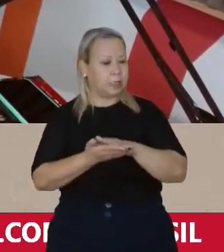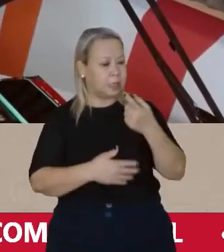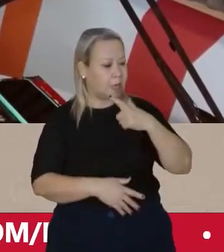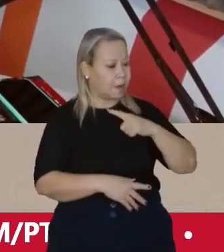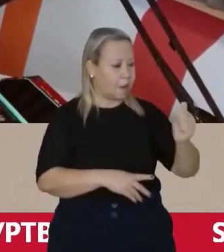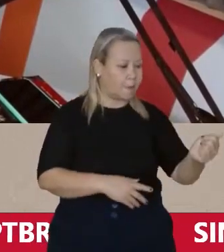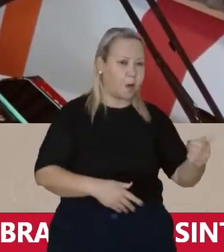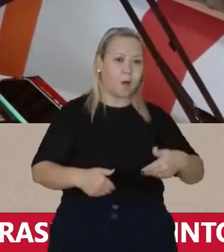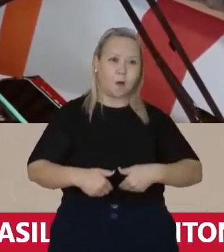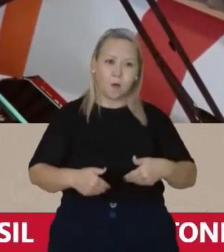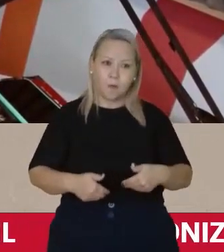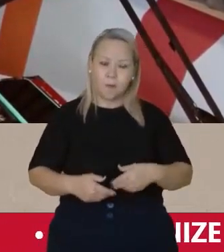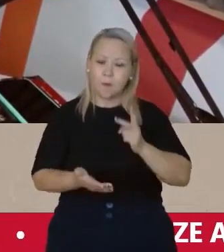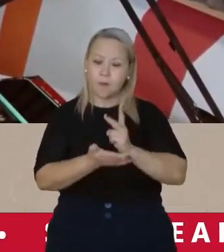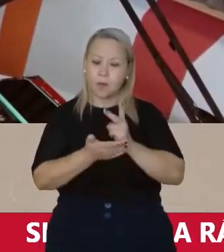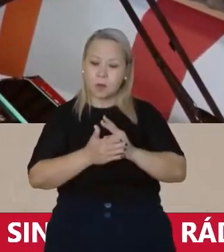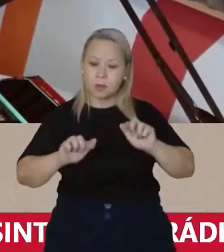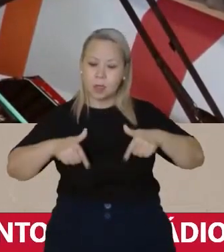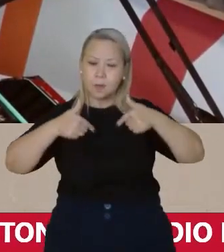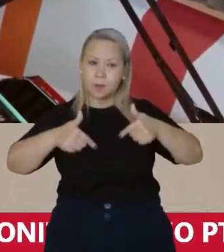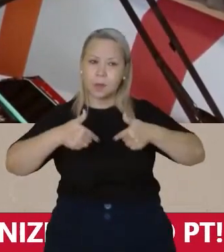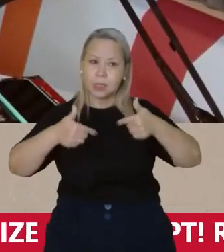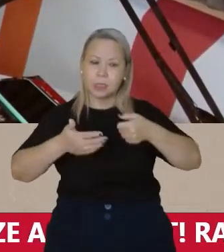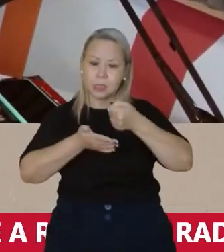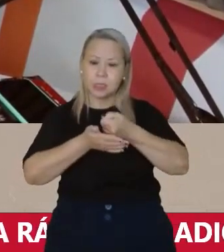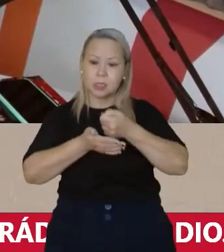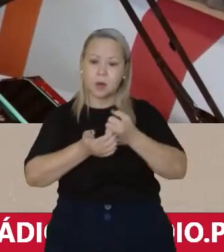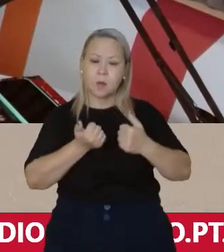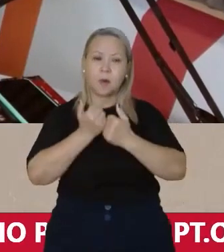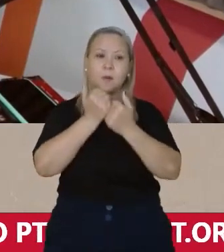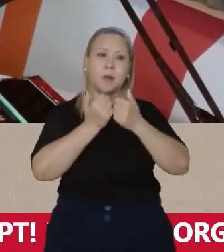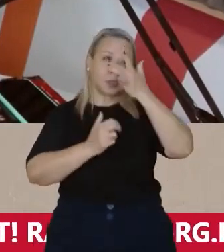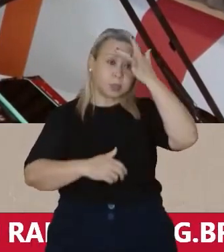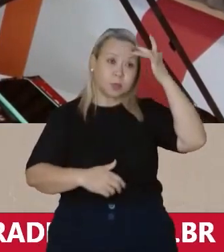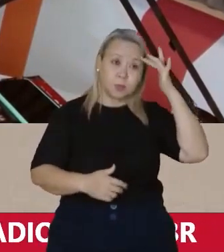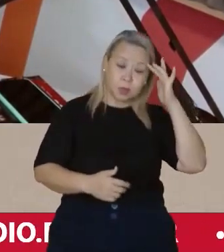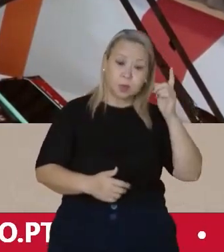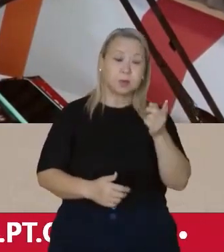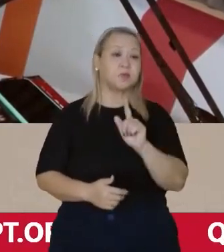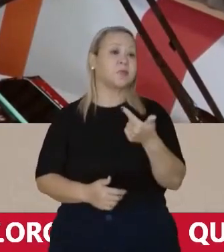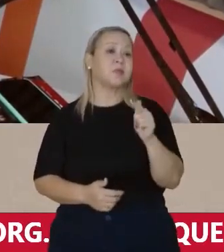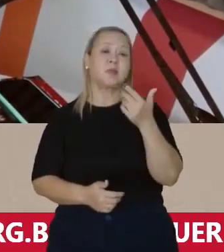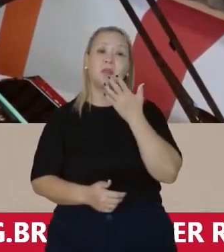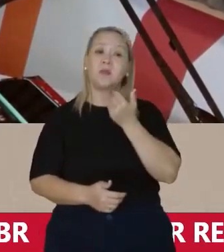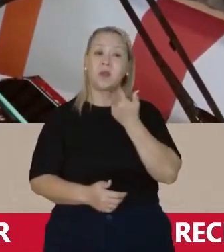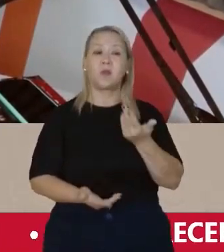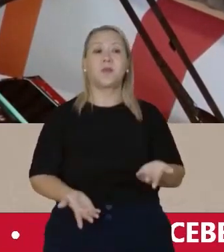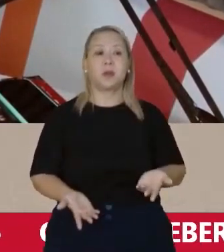sempre nessa luta também para apoiar essas pessoas que estão em segurança alimentar também. E a senhora